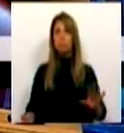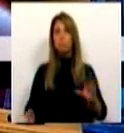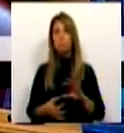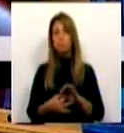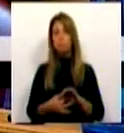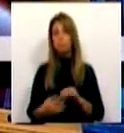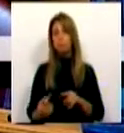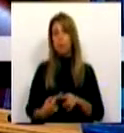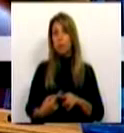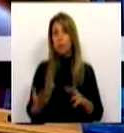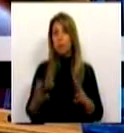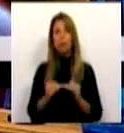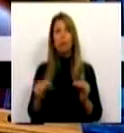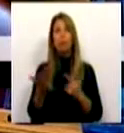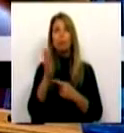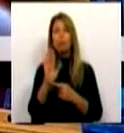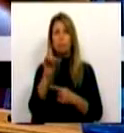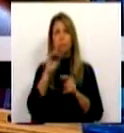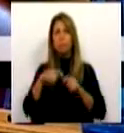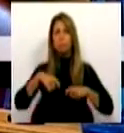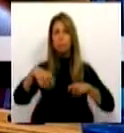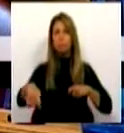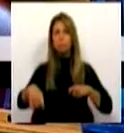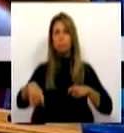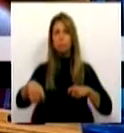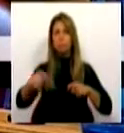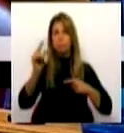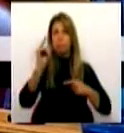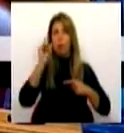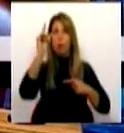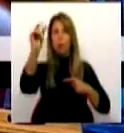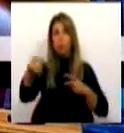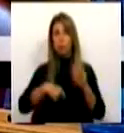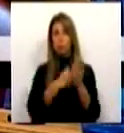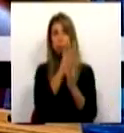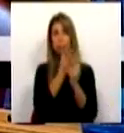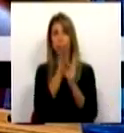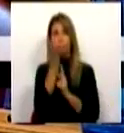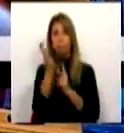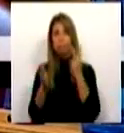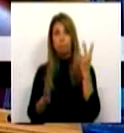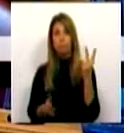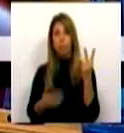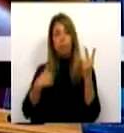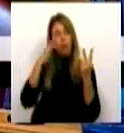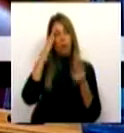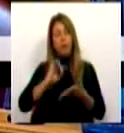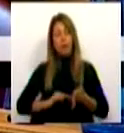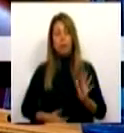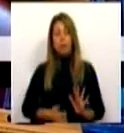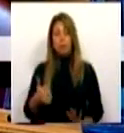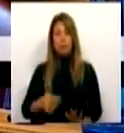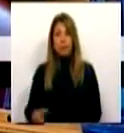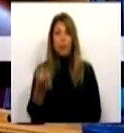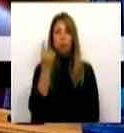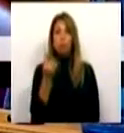nível, por exemplo, e também do alargamento dos horizontes em dois pilares que eu considero essenciais. Um